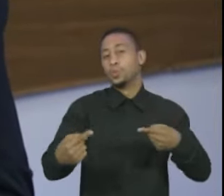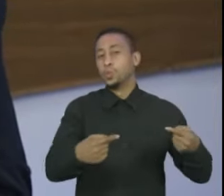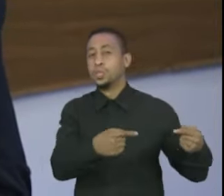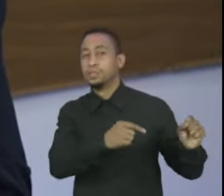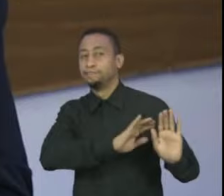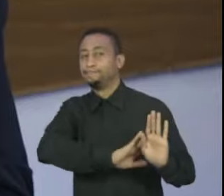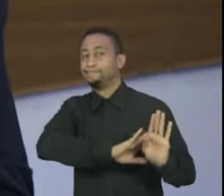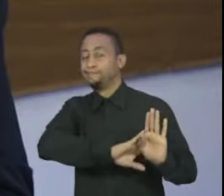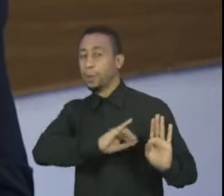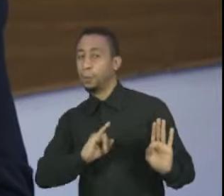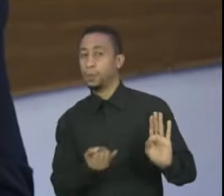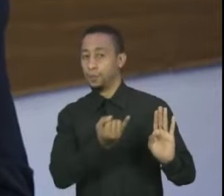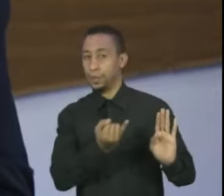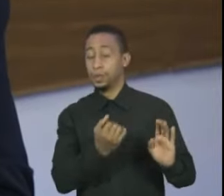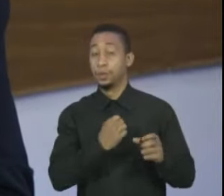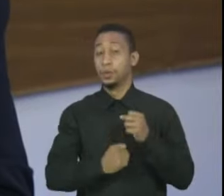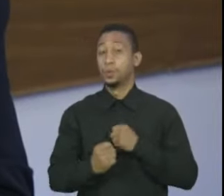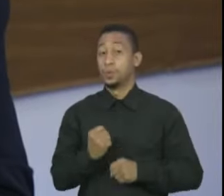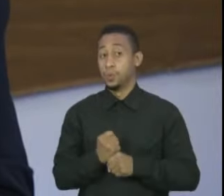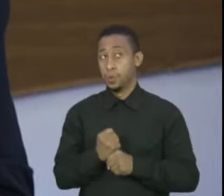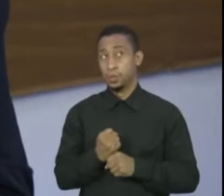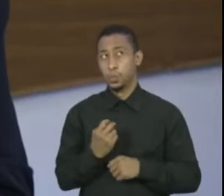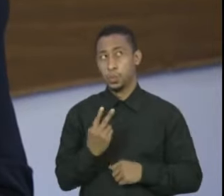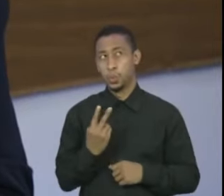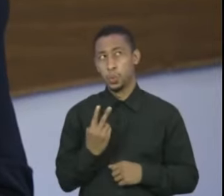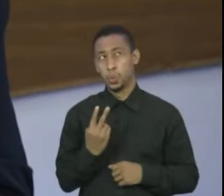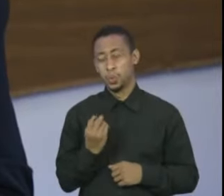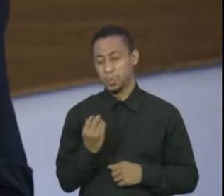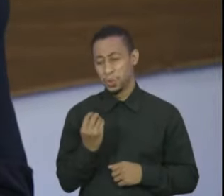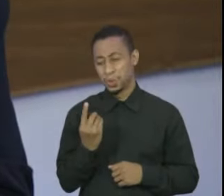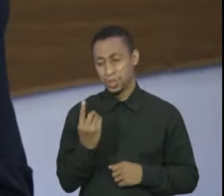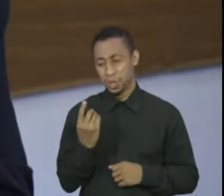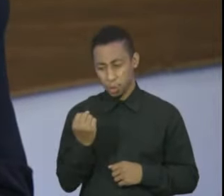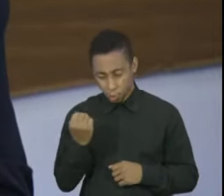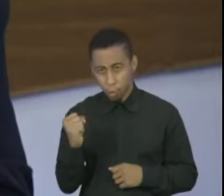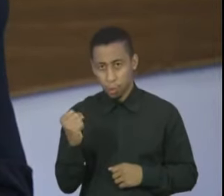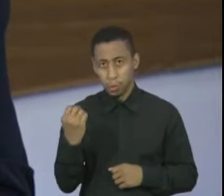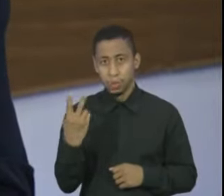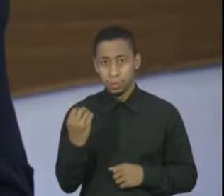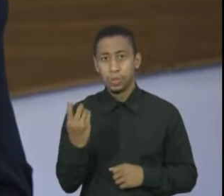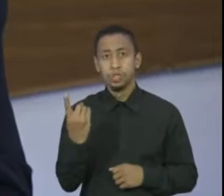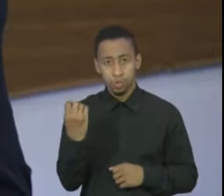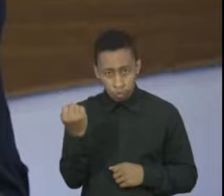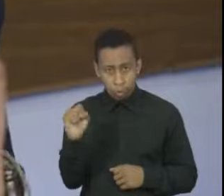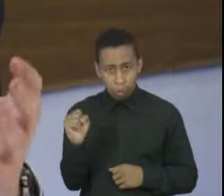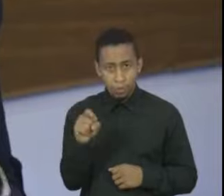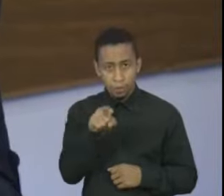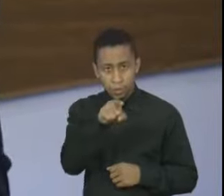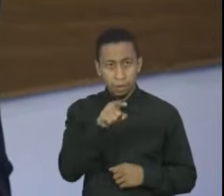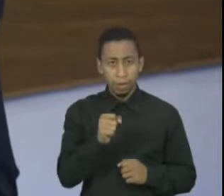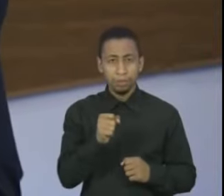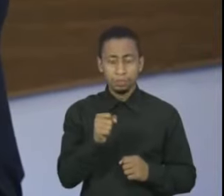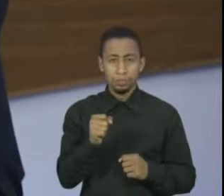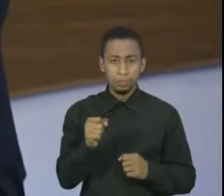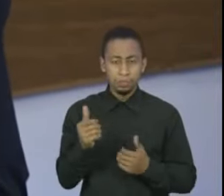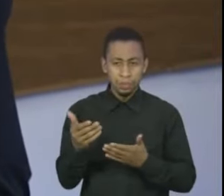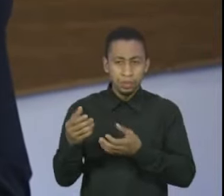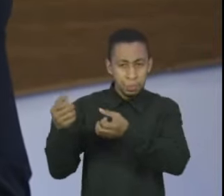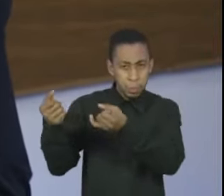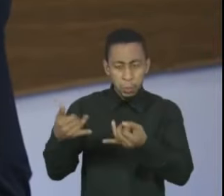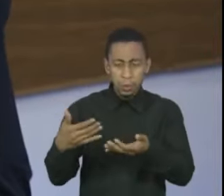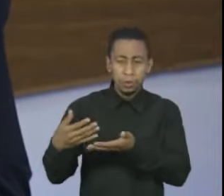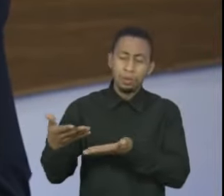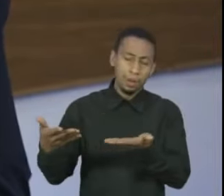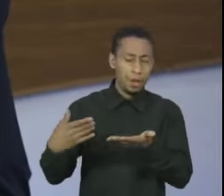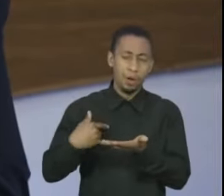2016 por exemplo em 2018 perdão é o senhor criticou o ato religioso feito